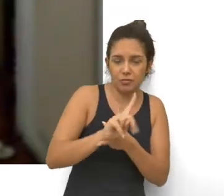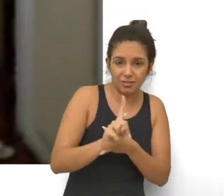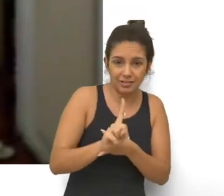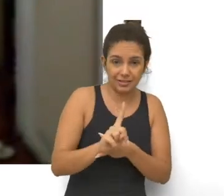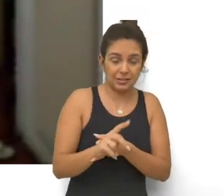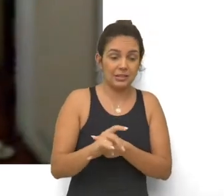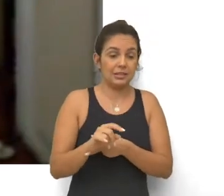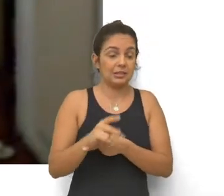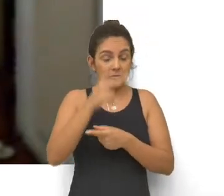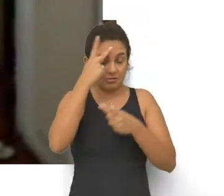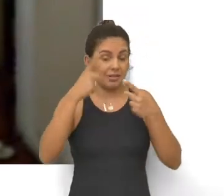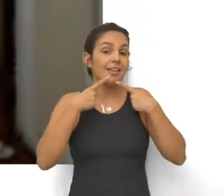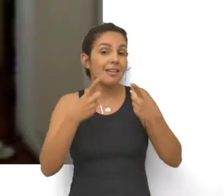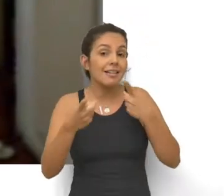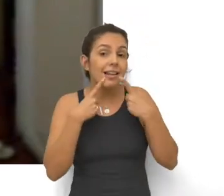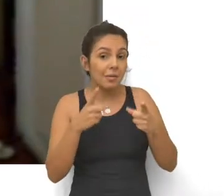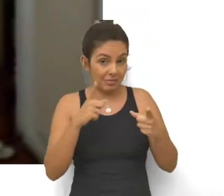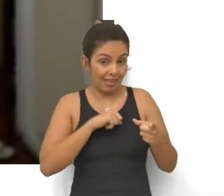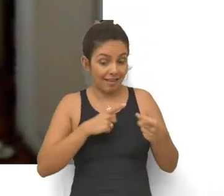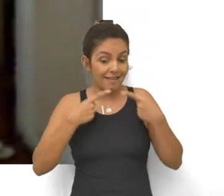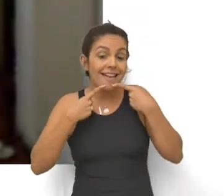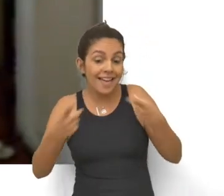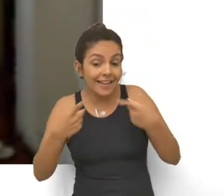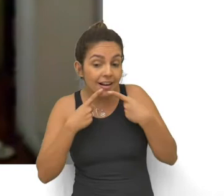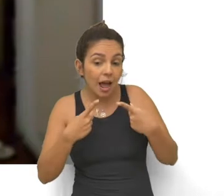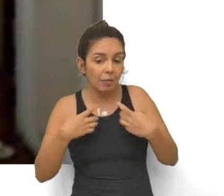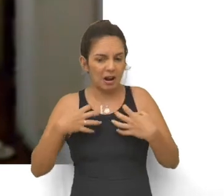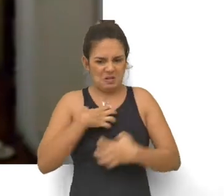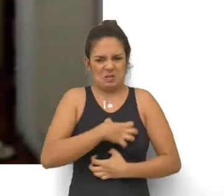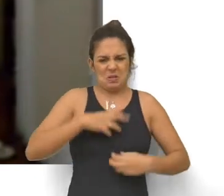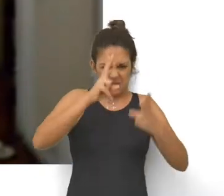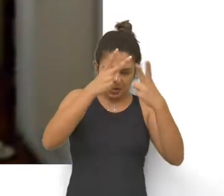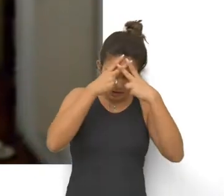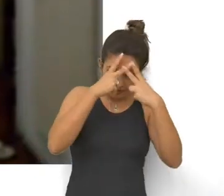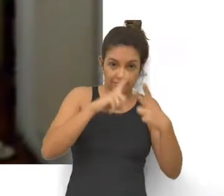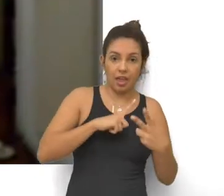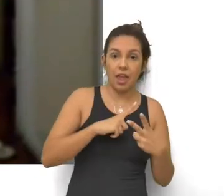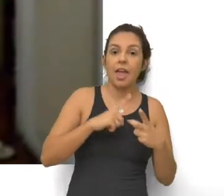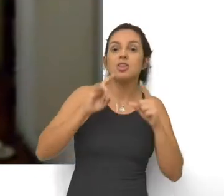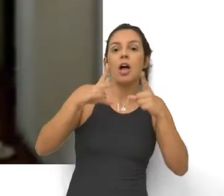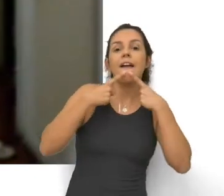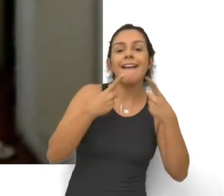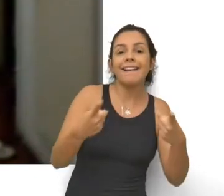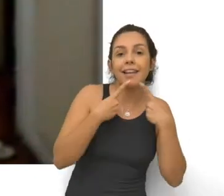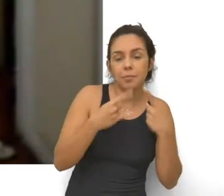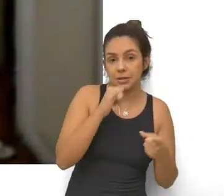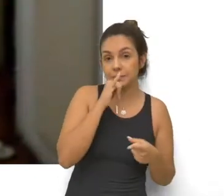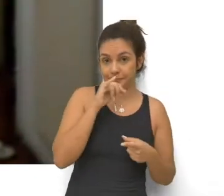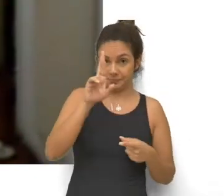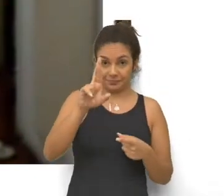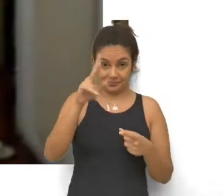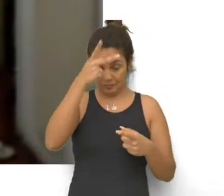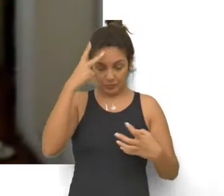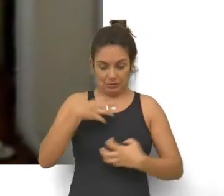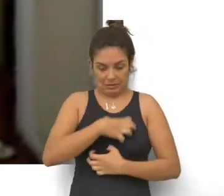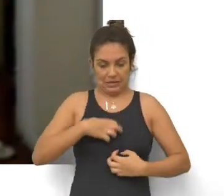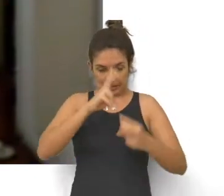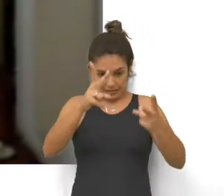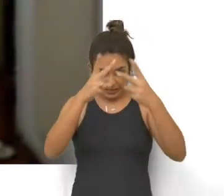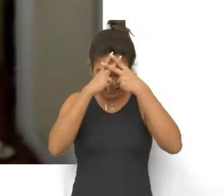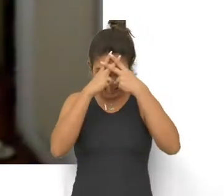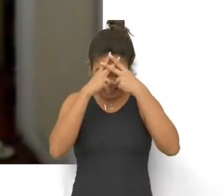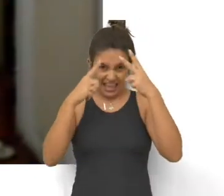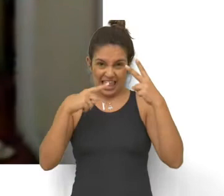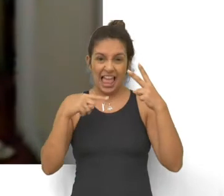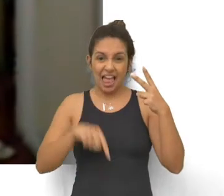mundo que se queixa é ressentido. O ressentido é aquele que alimenta uma queixa e está